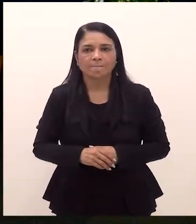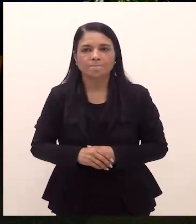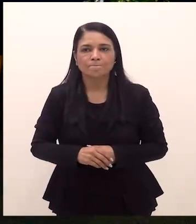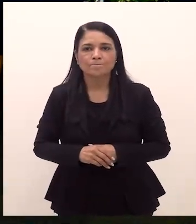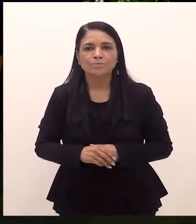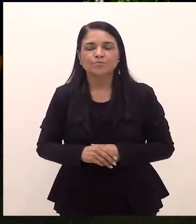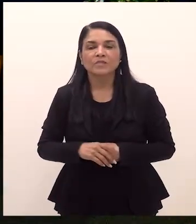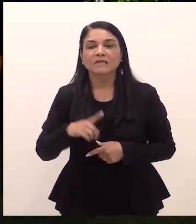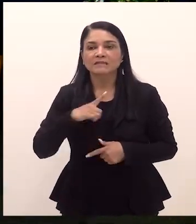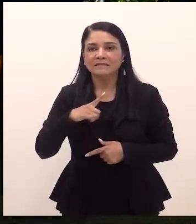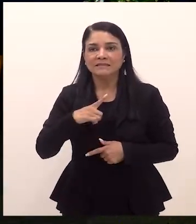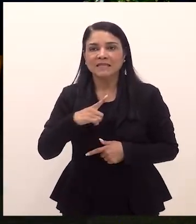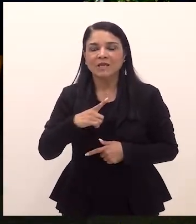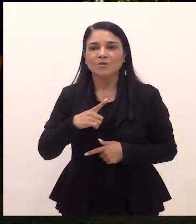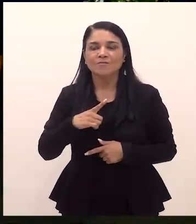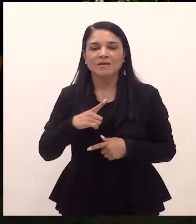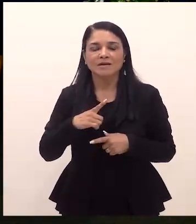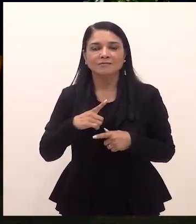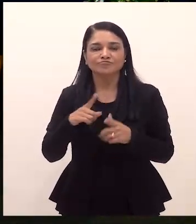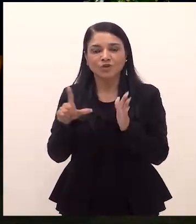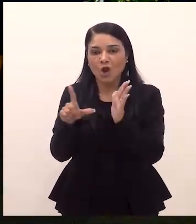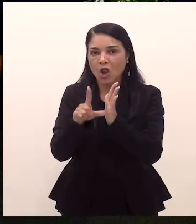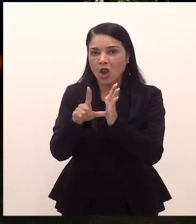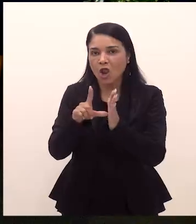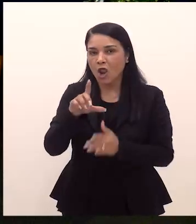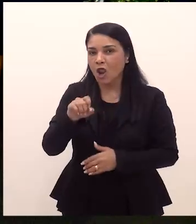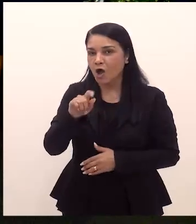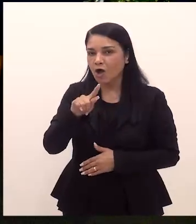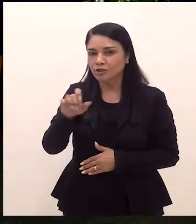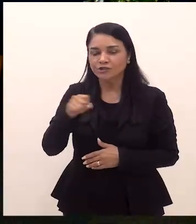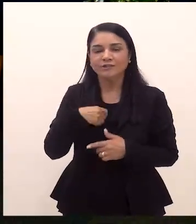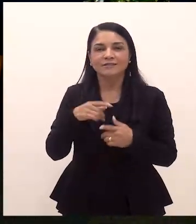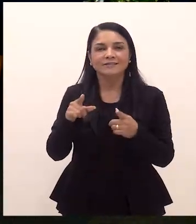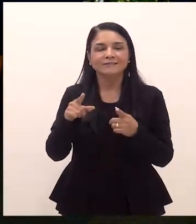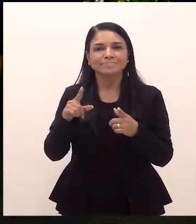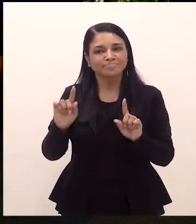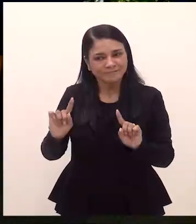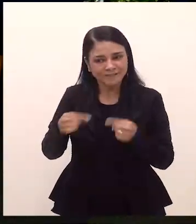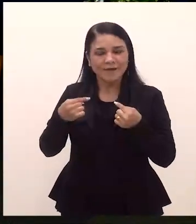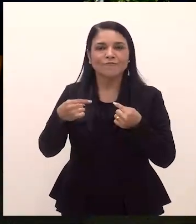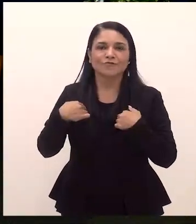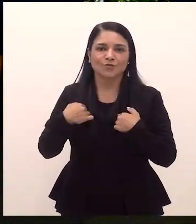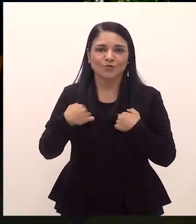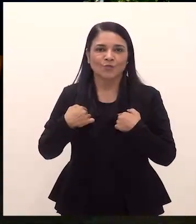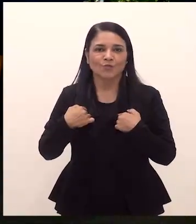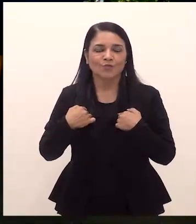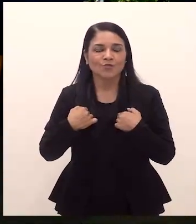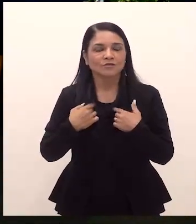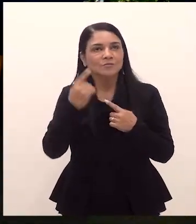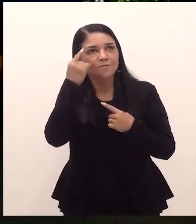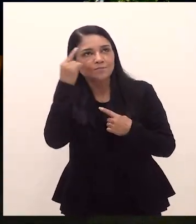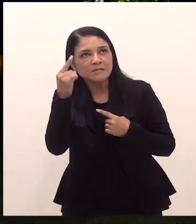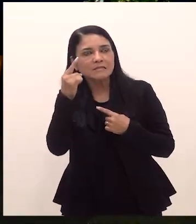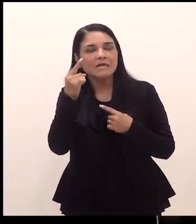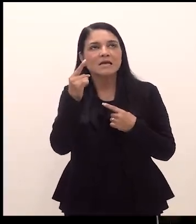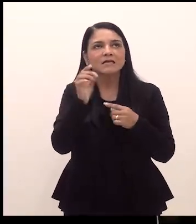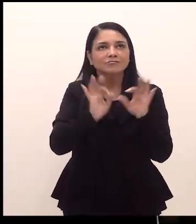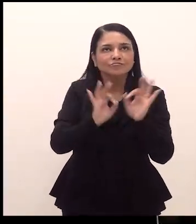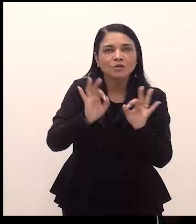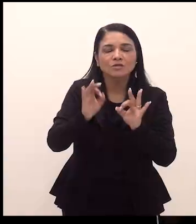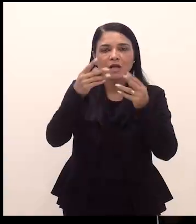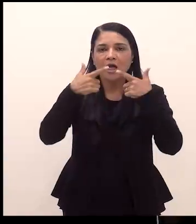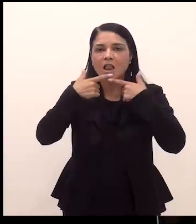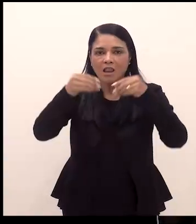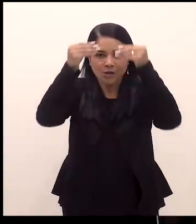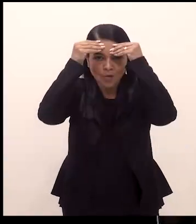dessas imagens? Tem uma lógica estética completamente diferente que para mim foi muito desafiador de pensar e